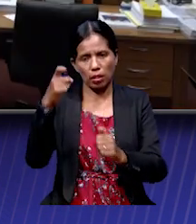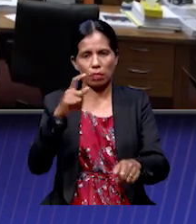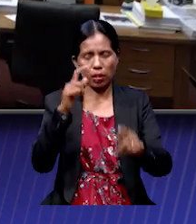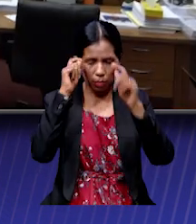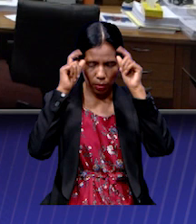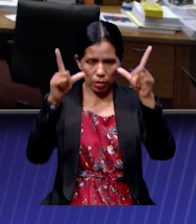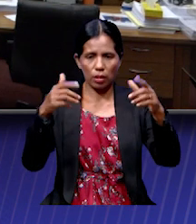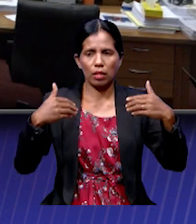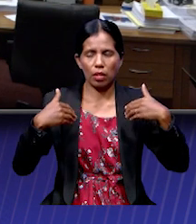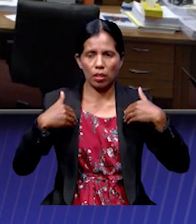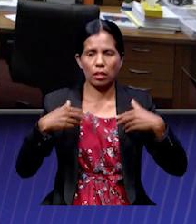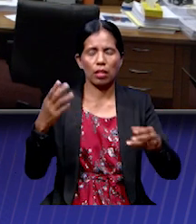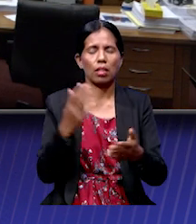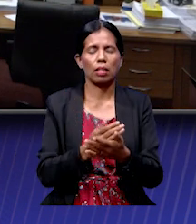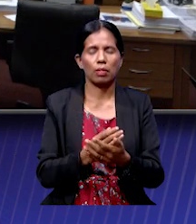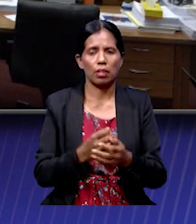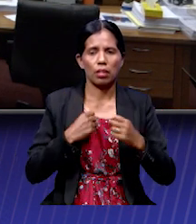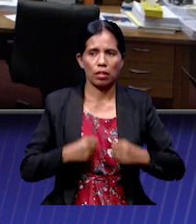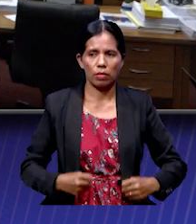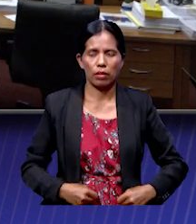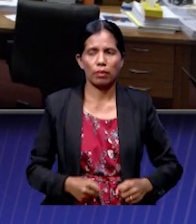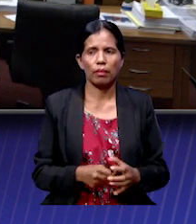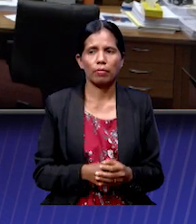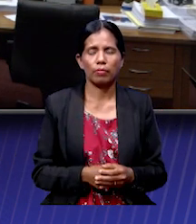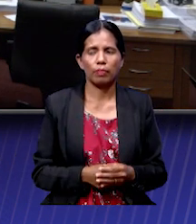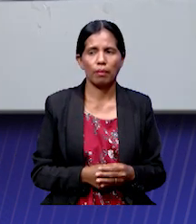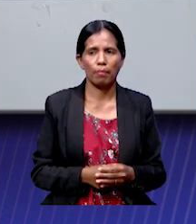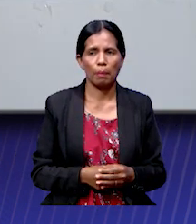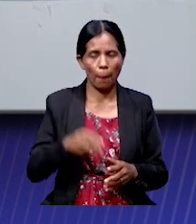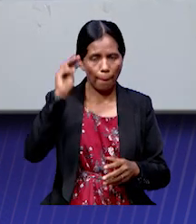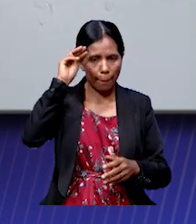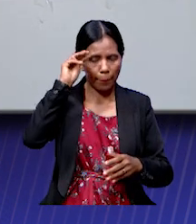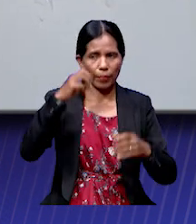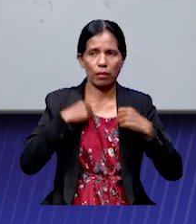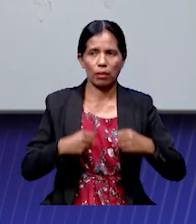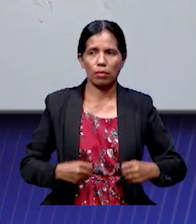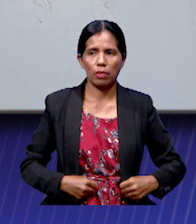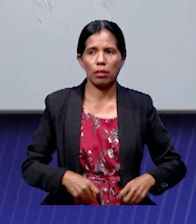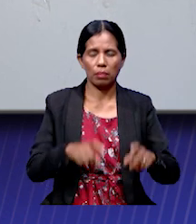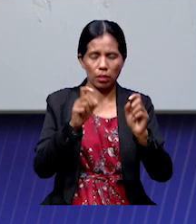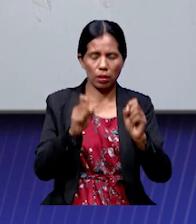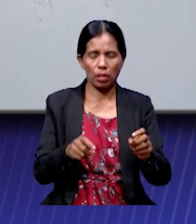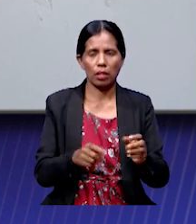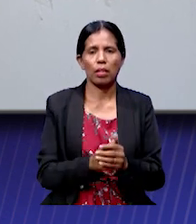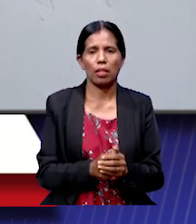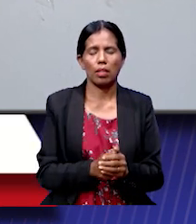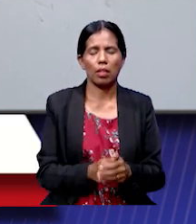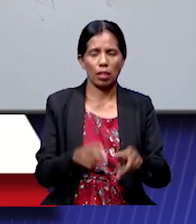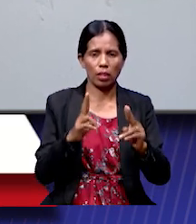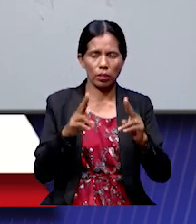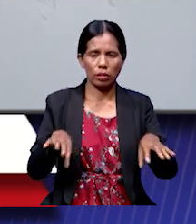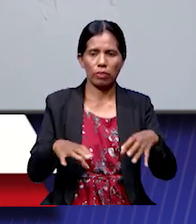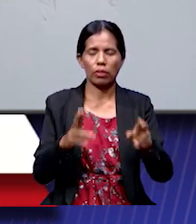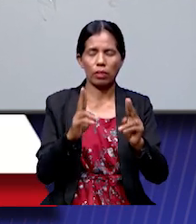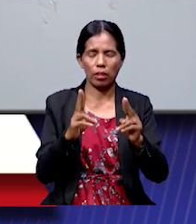ia limitação ba facilidade saúde. Ministério Saúde mas tem que boca anda lais, tamba